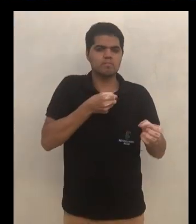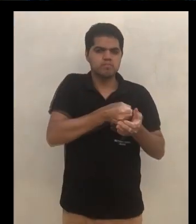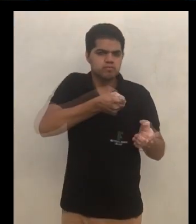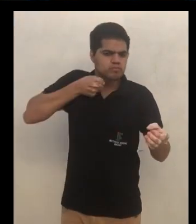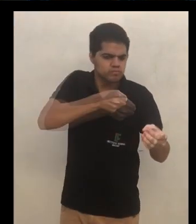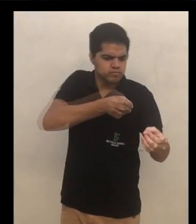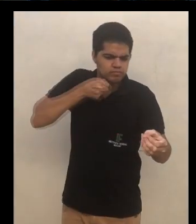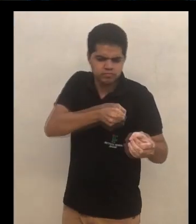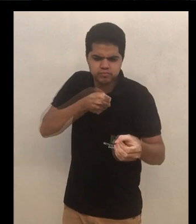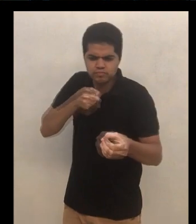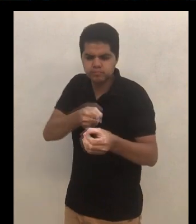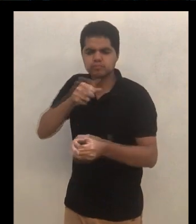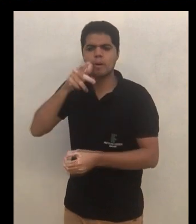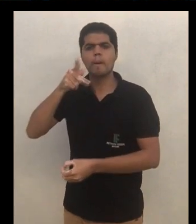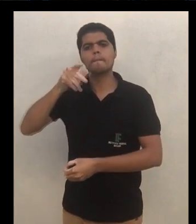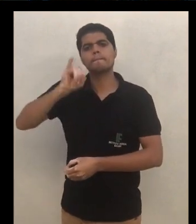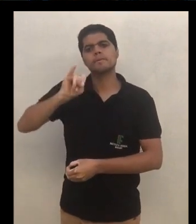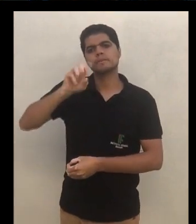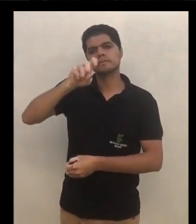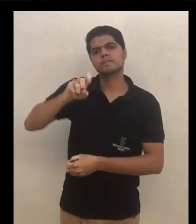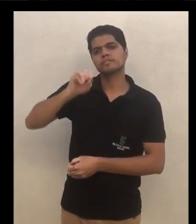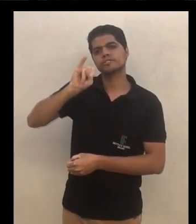aves, para prevenir da pichilinga.